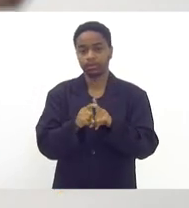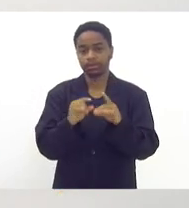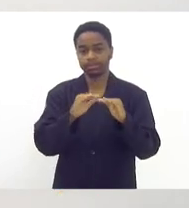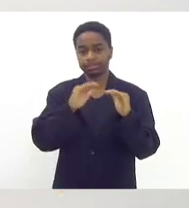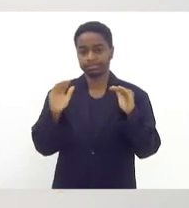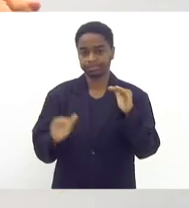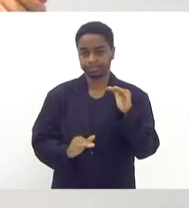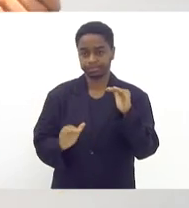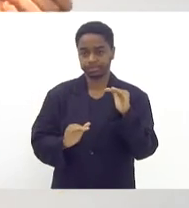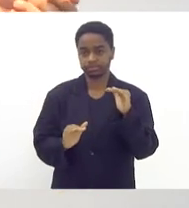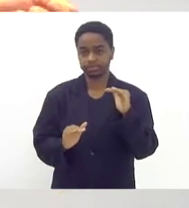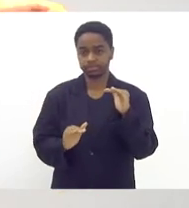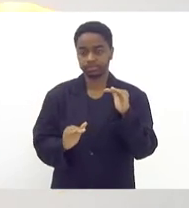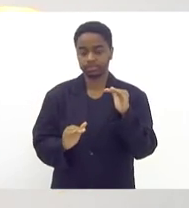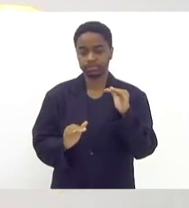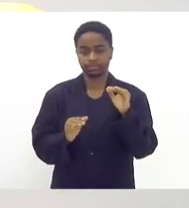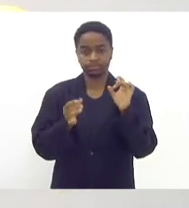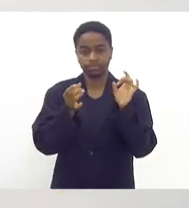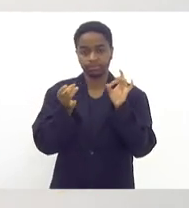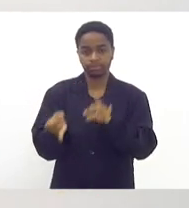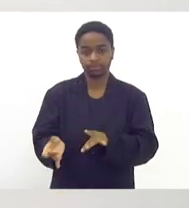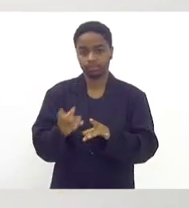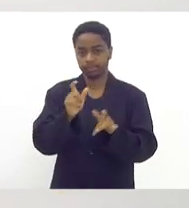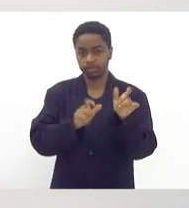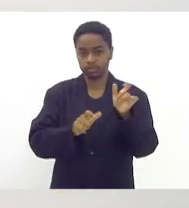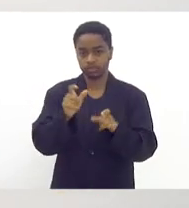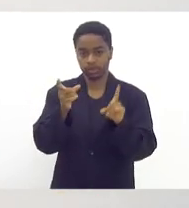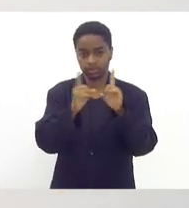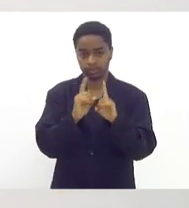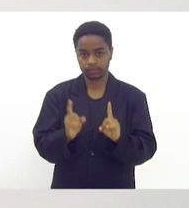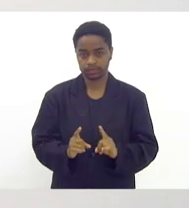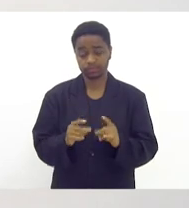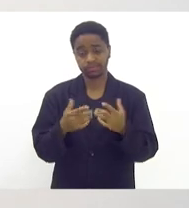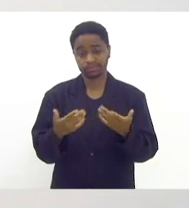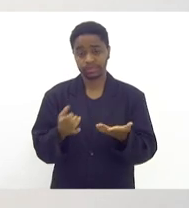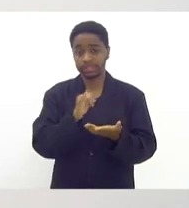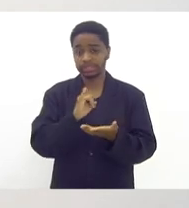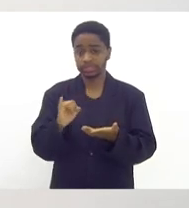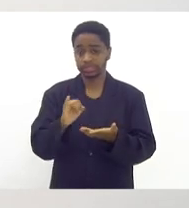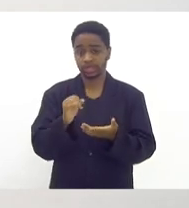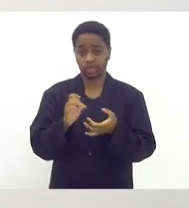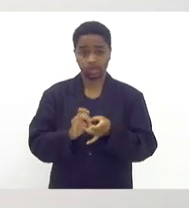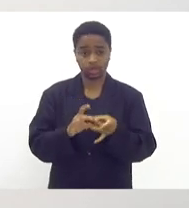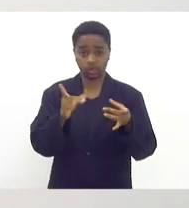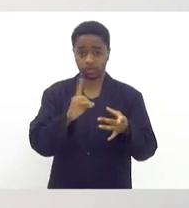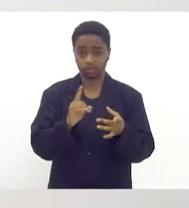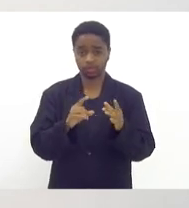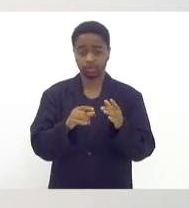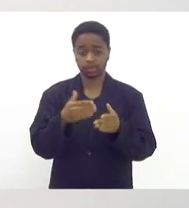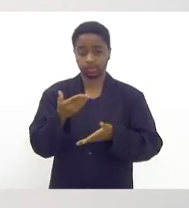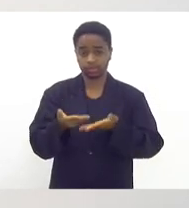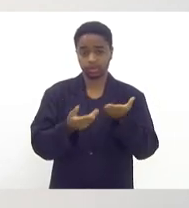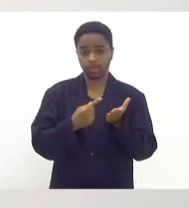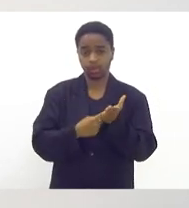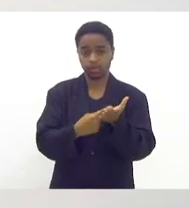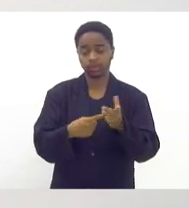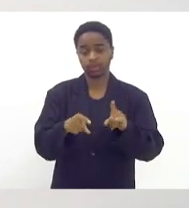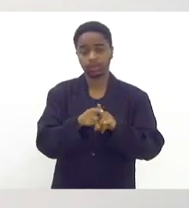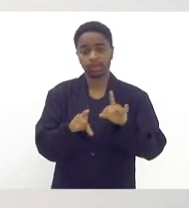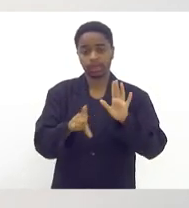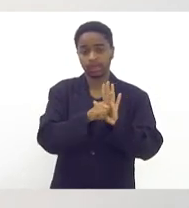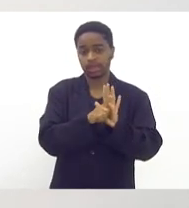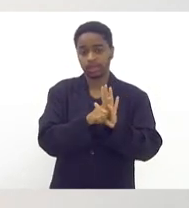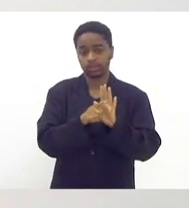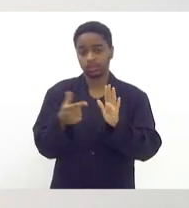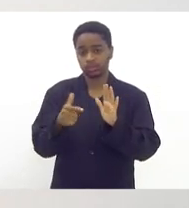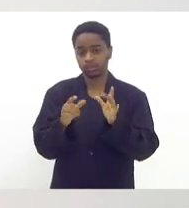inferiorizada vilipendiada das pessoas com deficiência se isso não é permitido no Tratado não é permitido na lei como tentar deixar isso